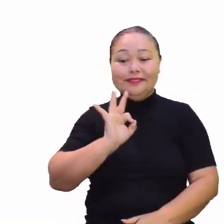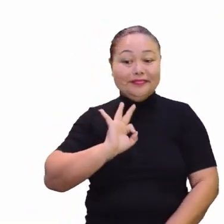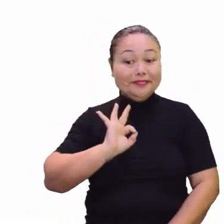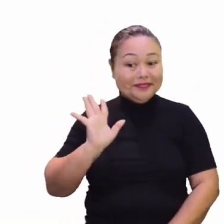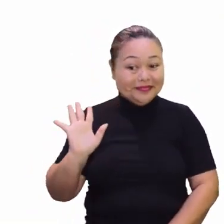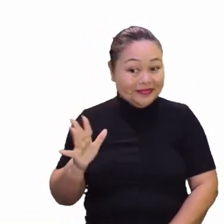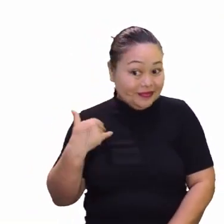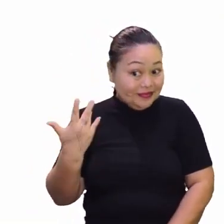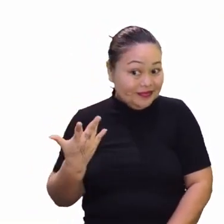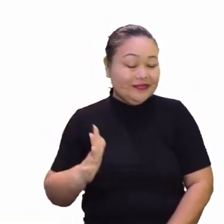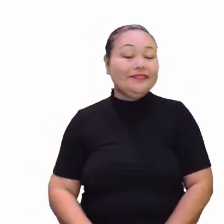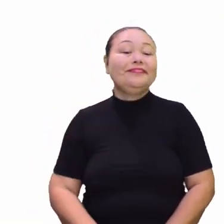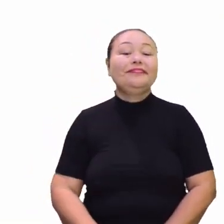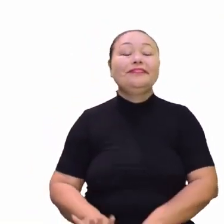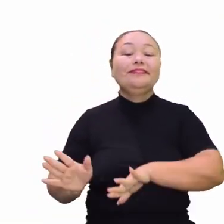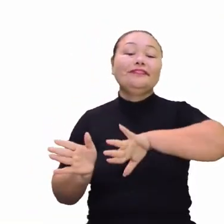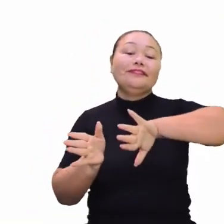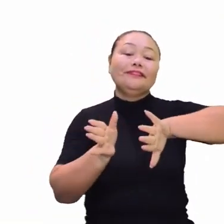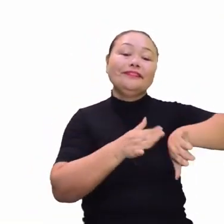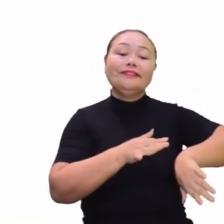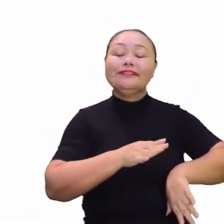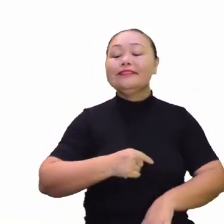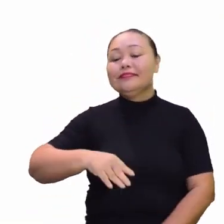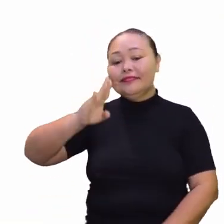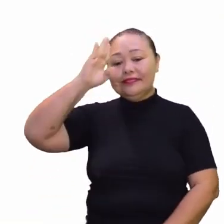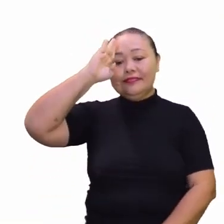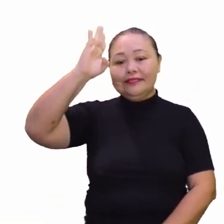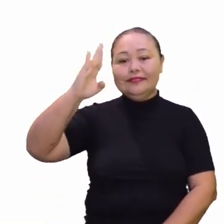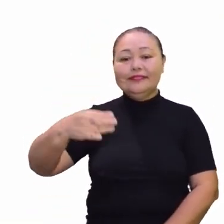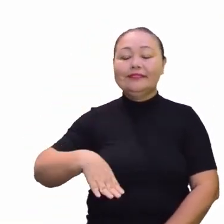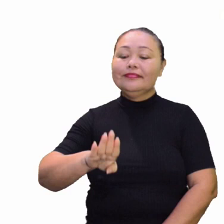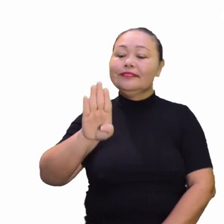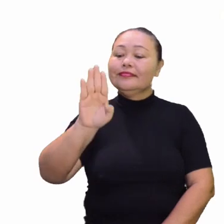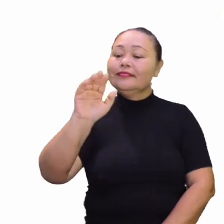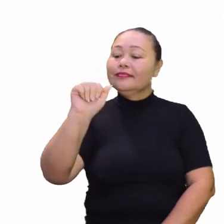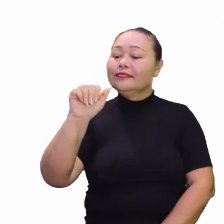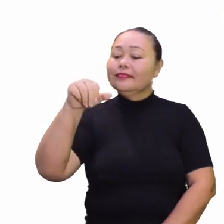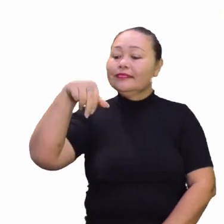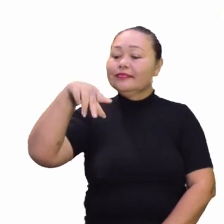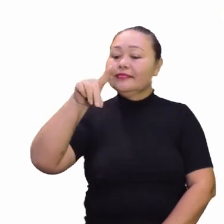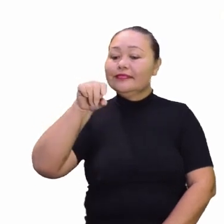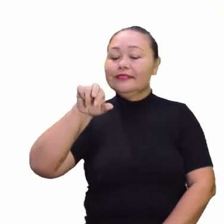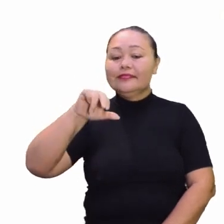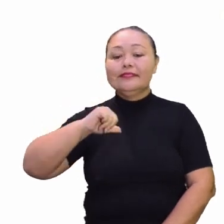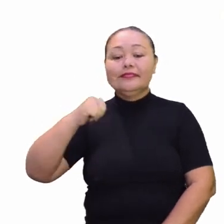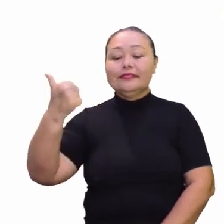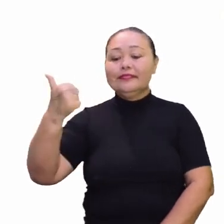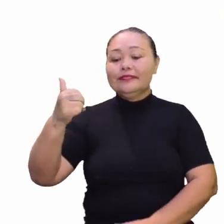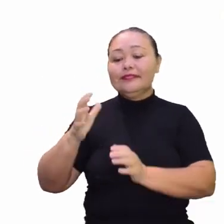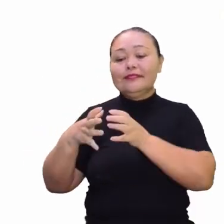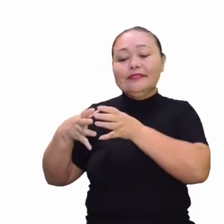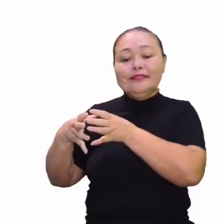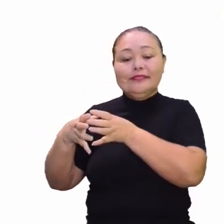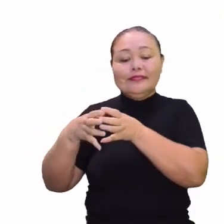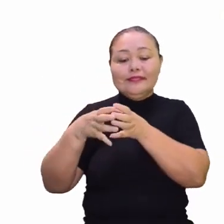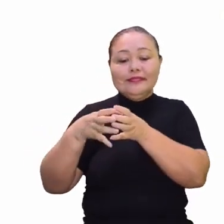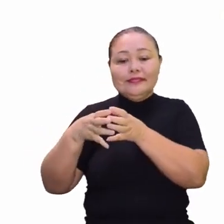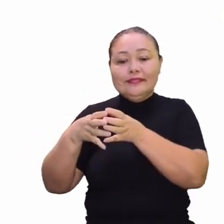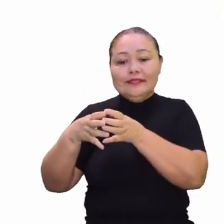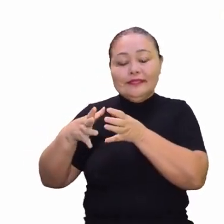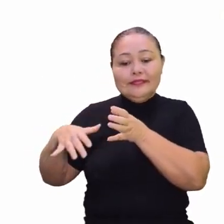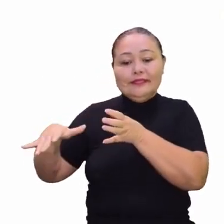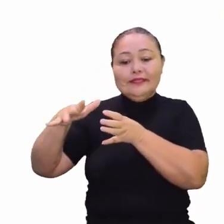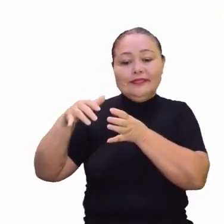E aí as principais bandeiras, né, Rogério? Exato. As bandeiras de preação, né? Nós temos aí a primeira representada aí, acho que